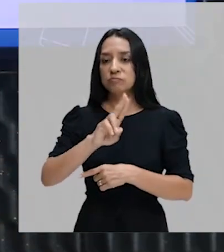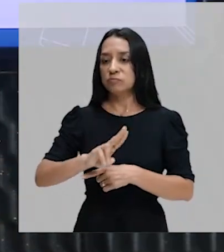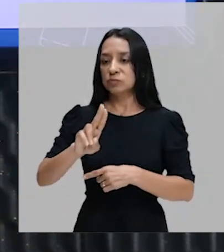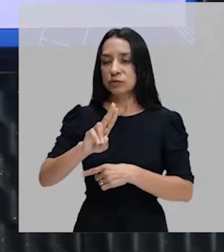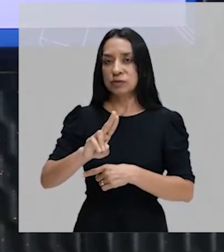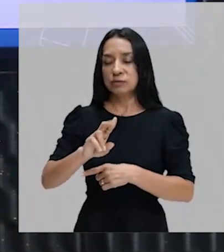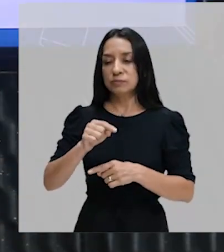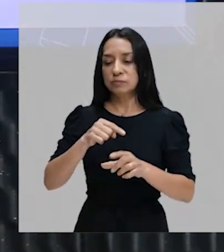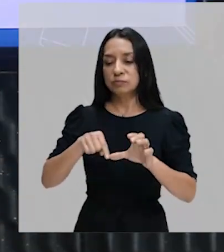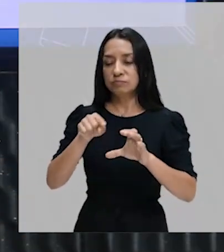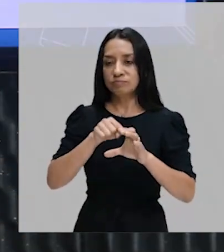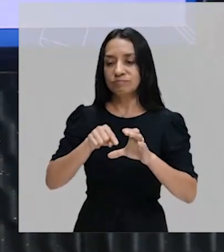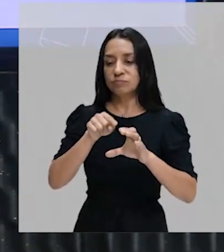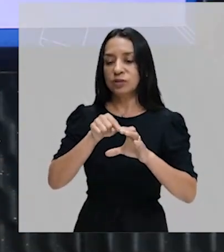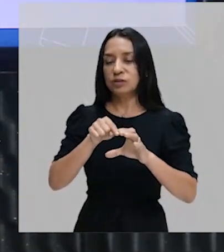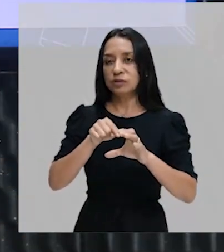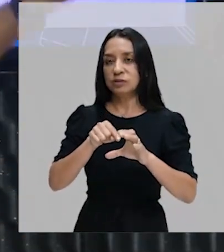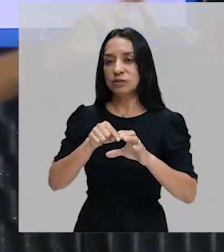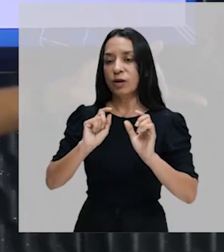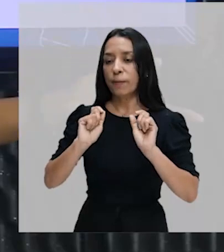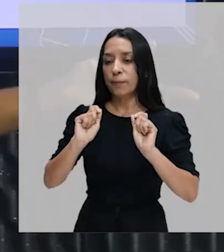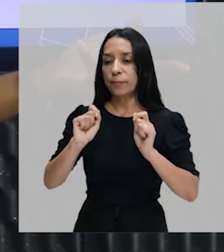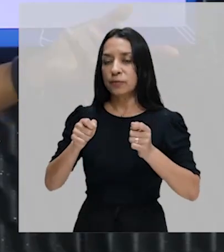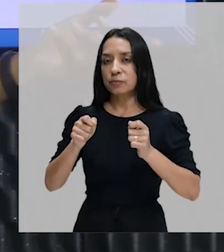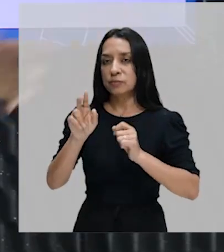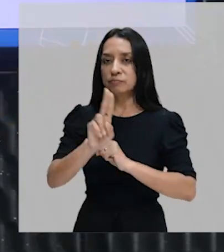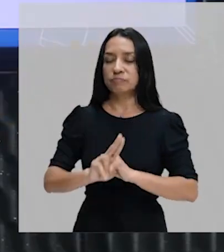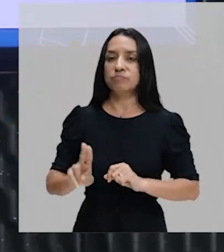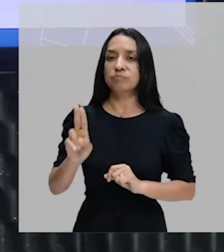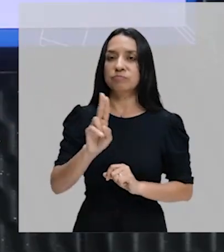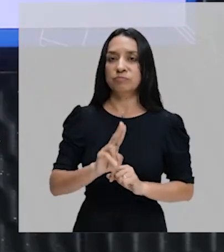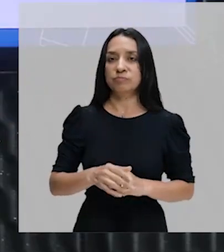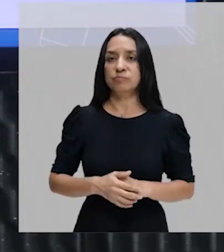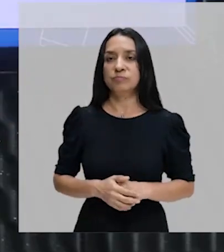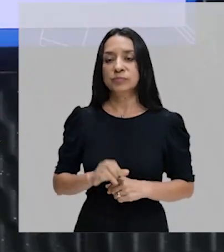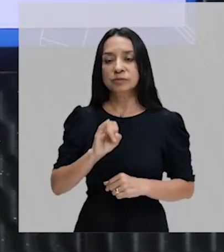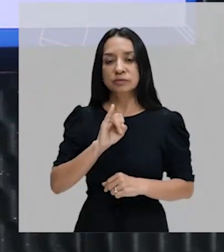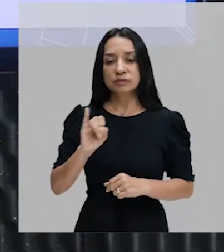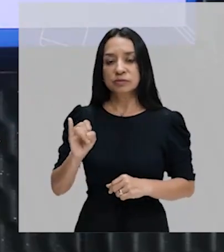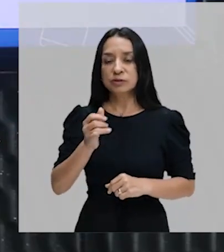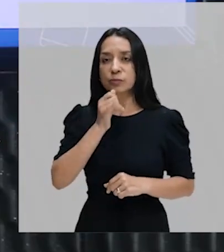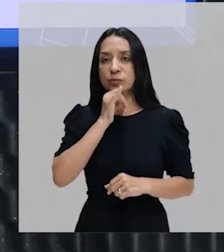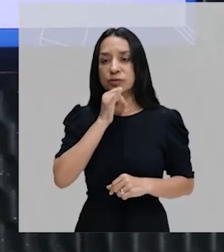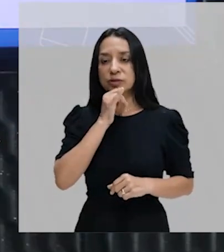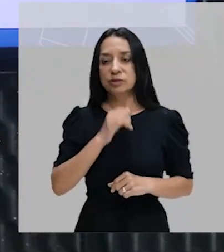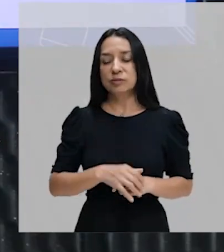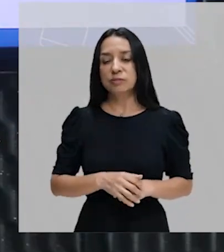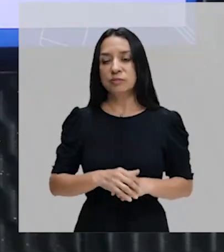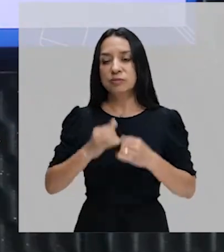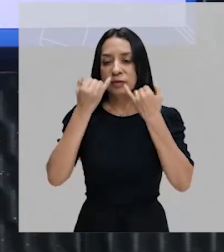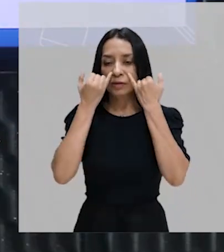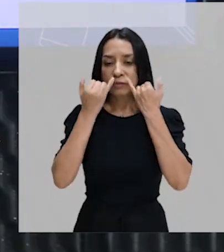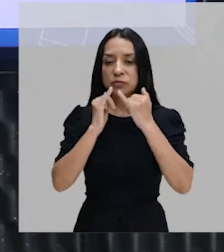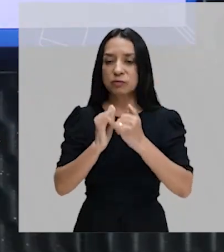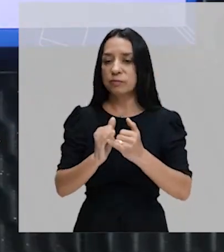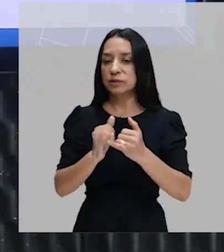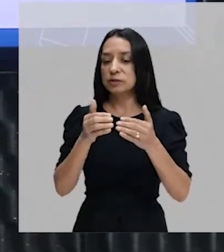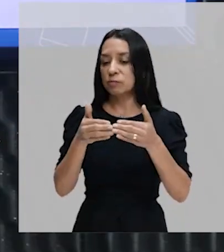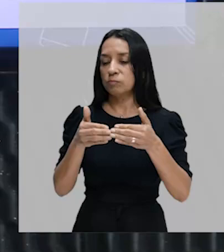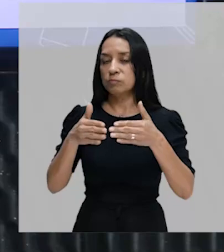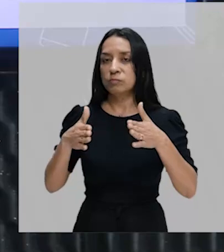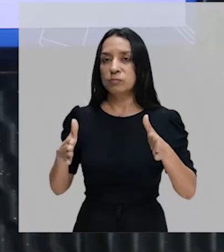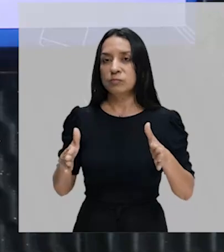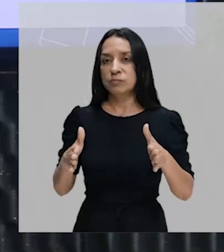faz parte dessa possibilidade de usar. Tá? Se, porventura, né, a informação deixar em aberto, aí